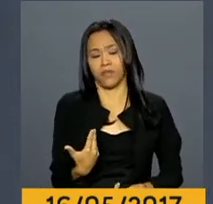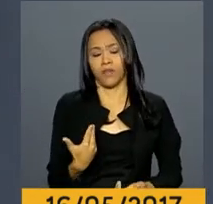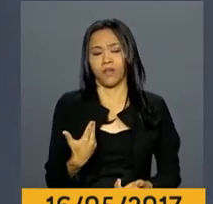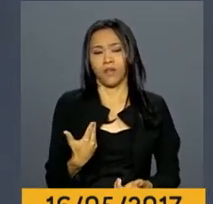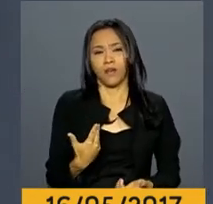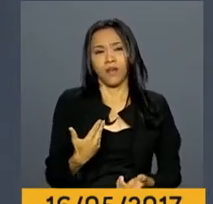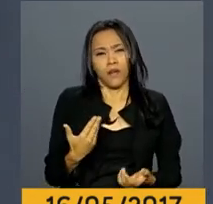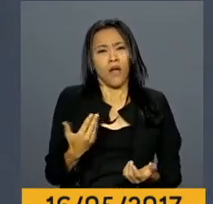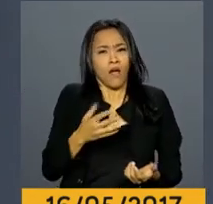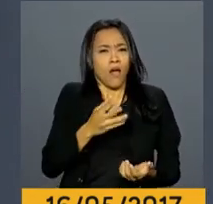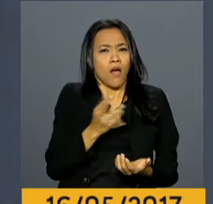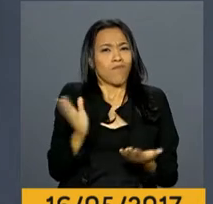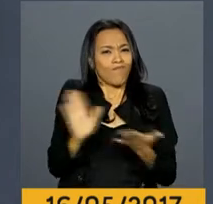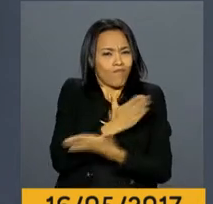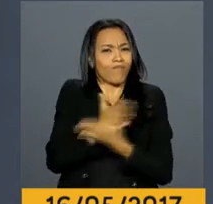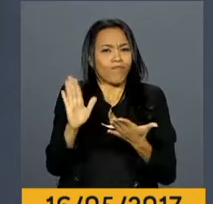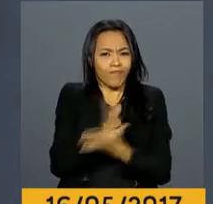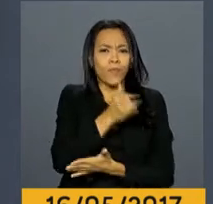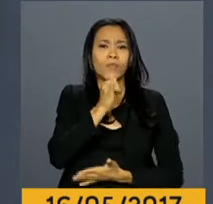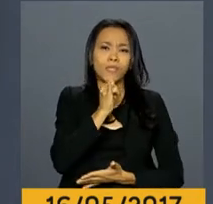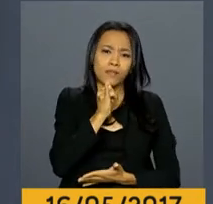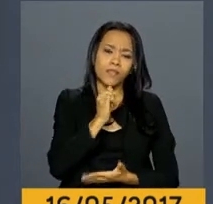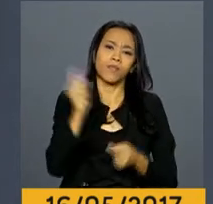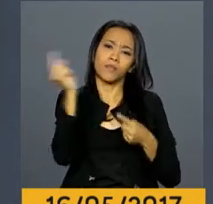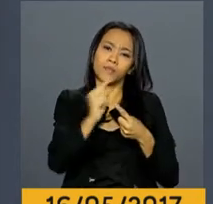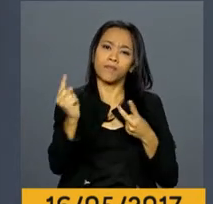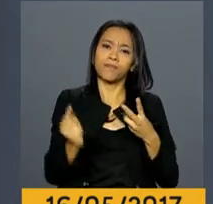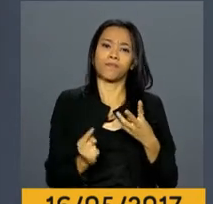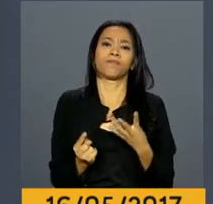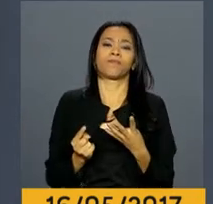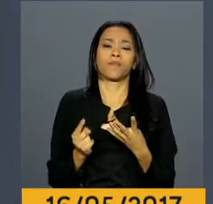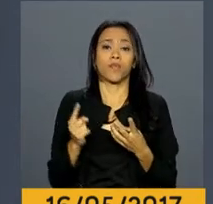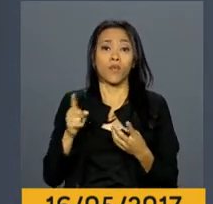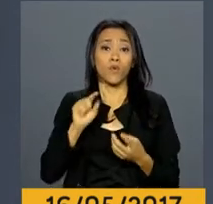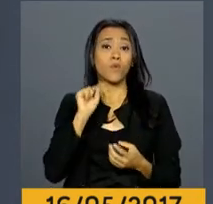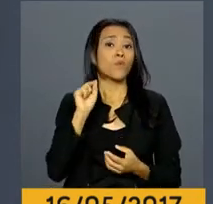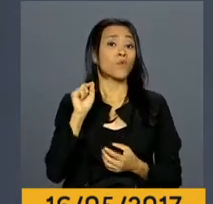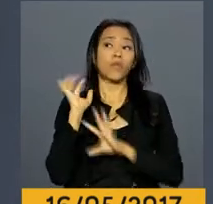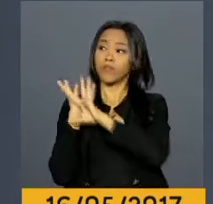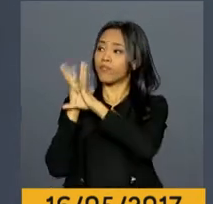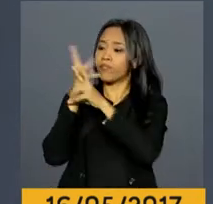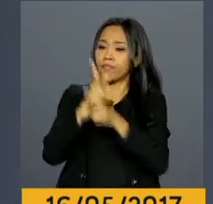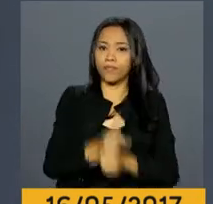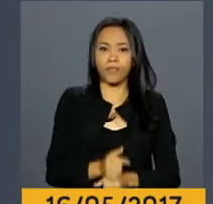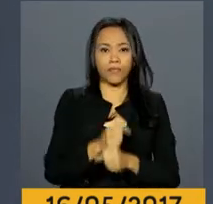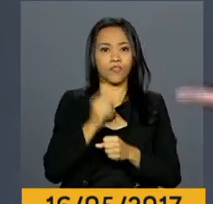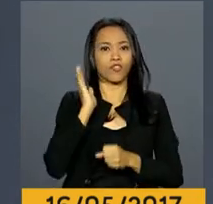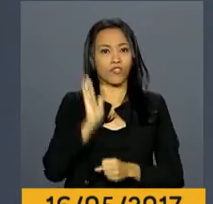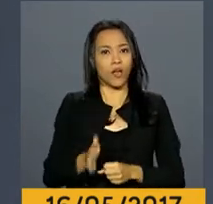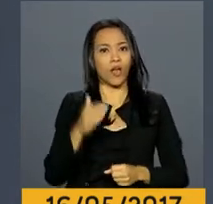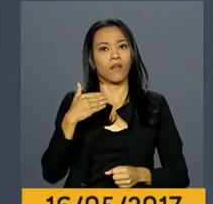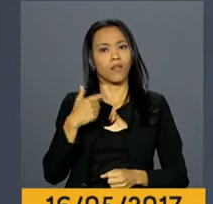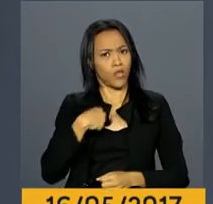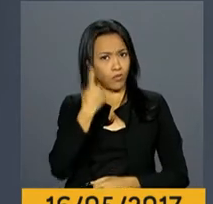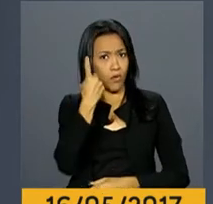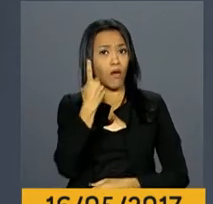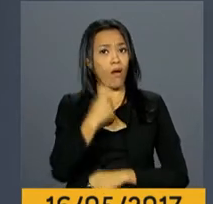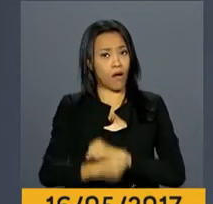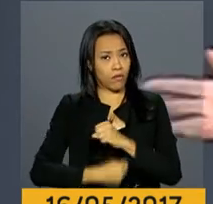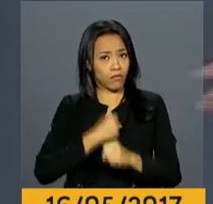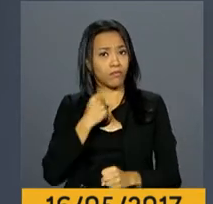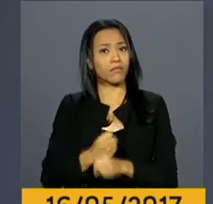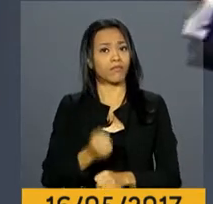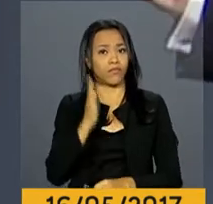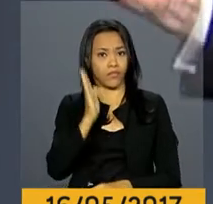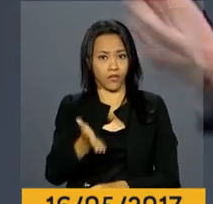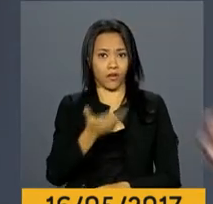alguns exemplos aqui, meus amigos e minhas amigas, do que nós temos feito nesse brevíssimo período. Convenhamos, eu tenho um ano. Nós